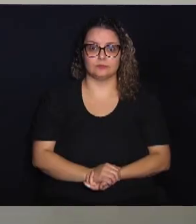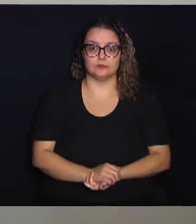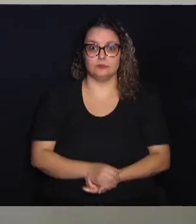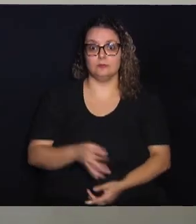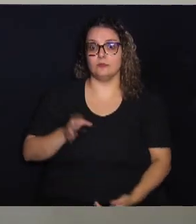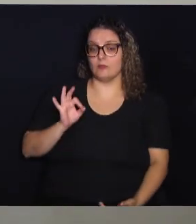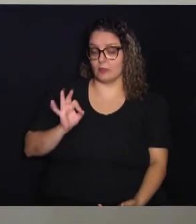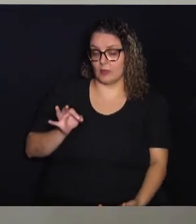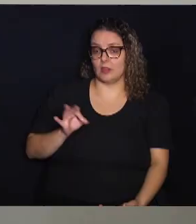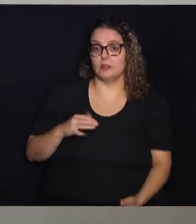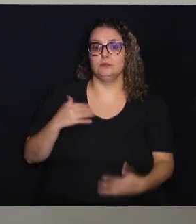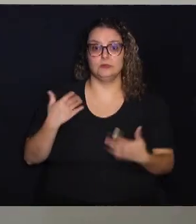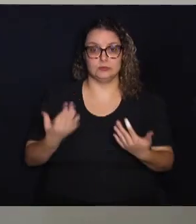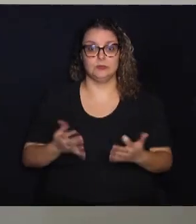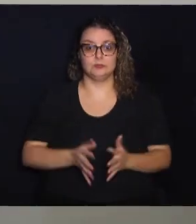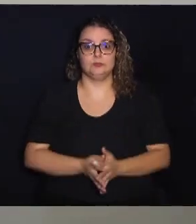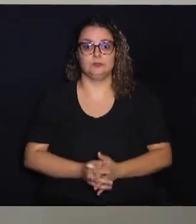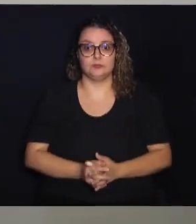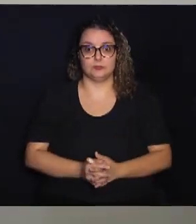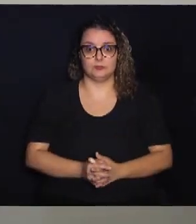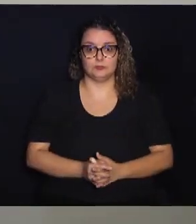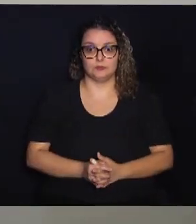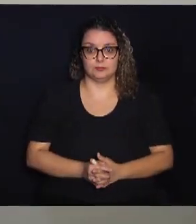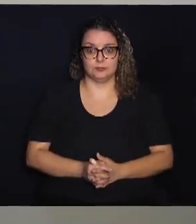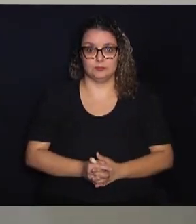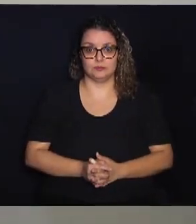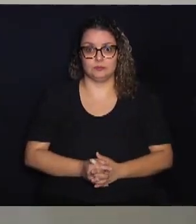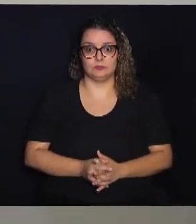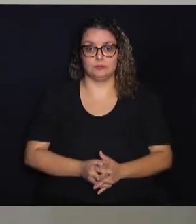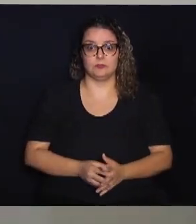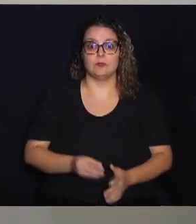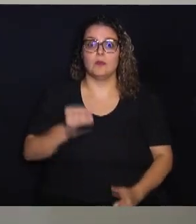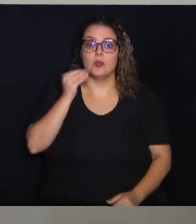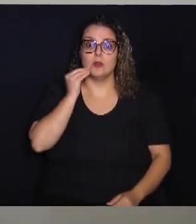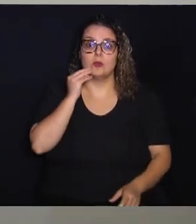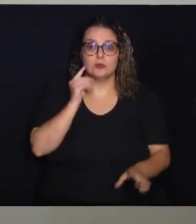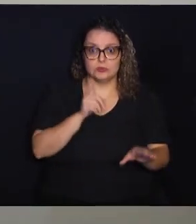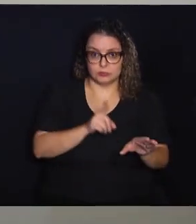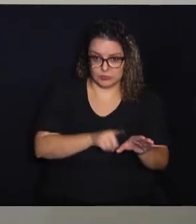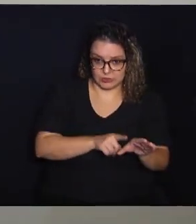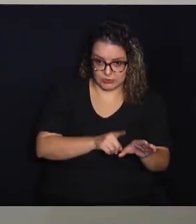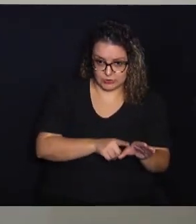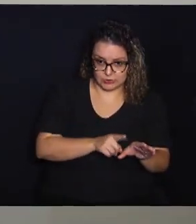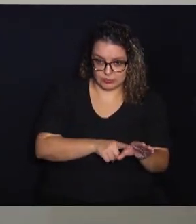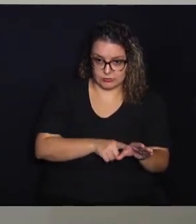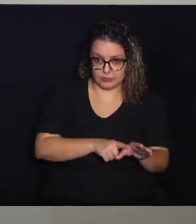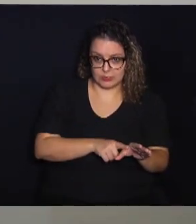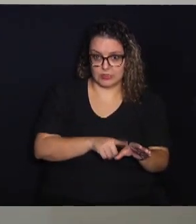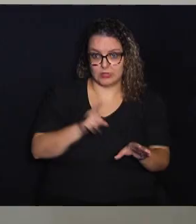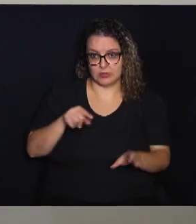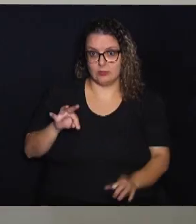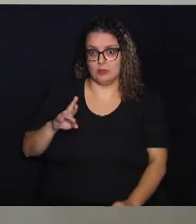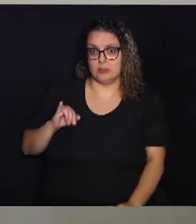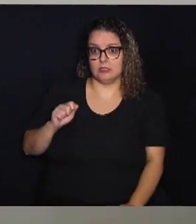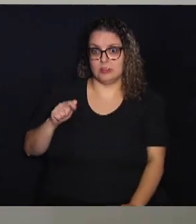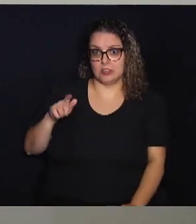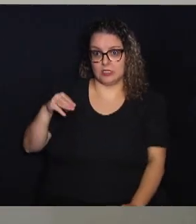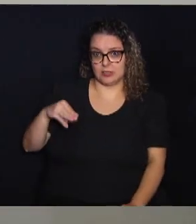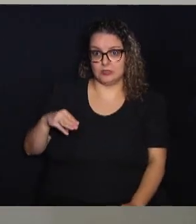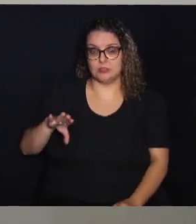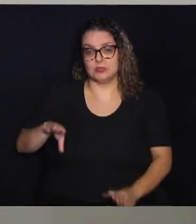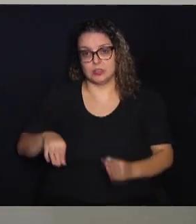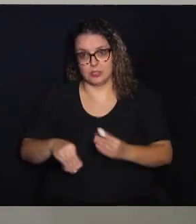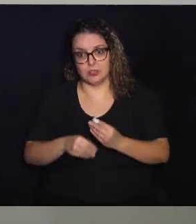Certo. Então, assim, o teste do pezinho, que é uma triagem neonatal,